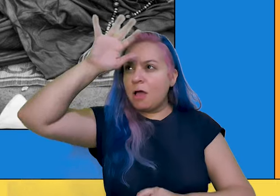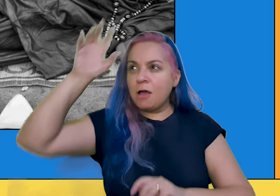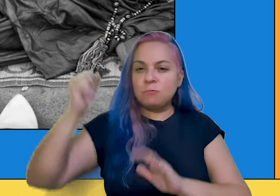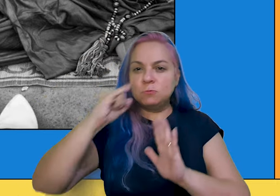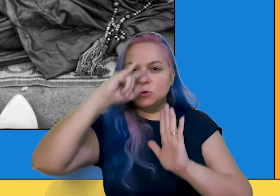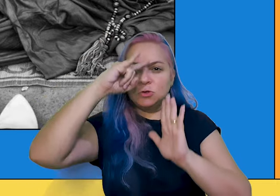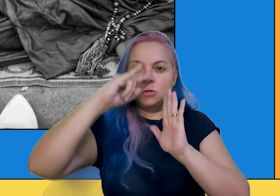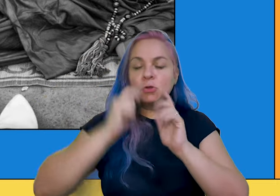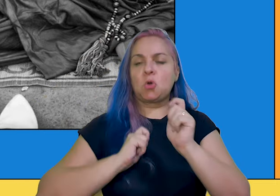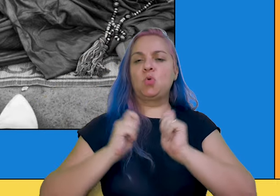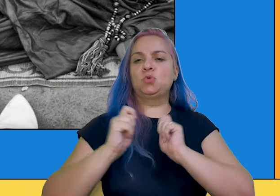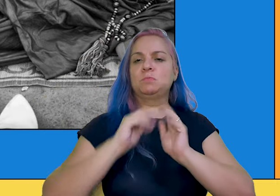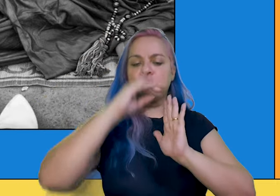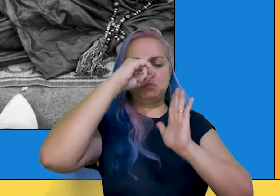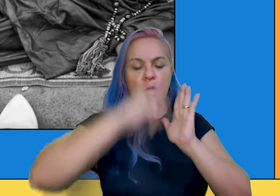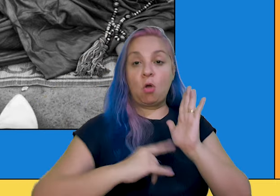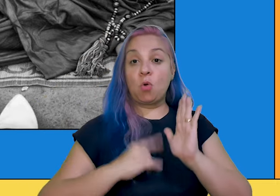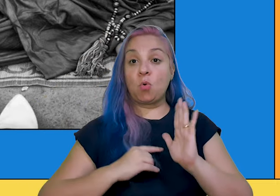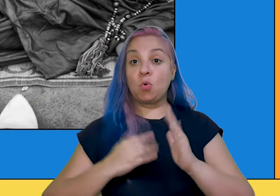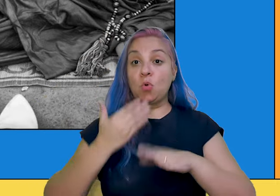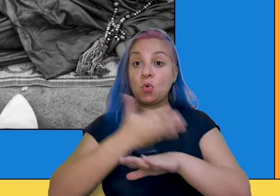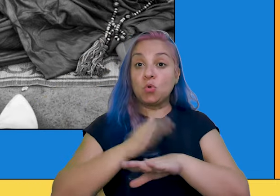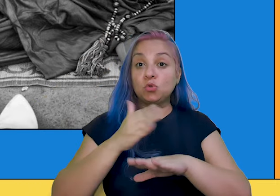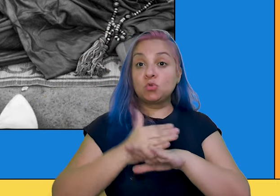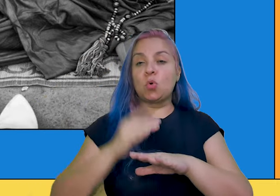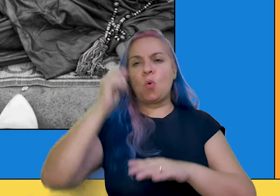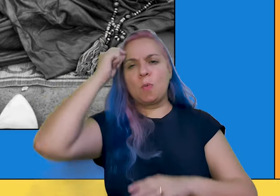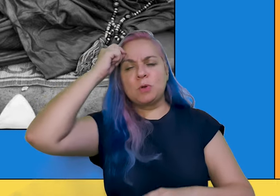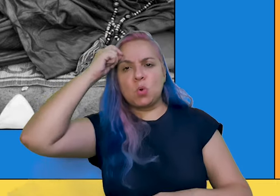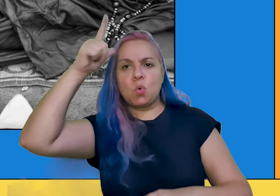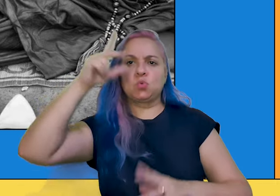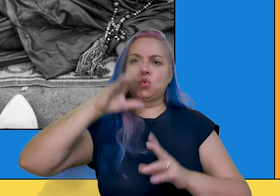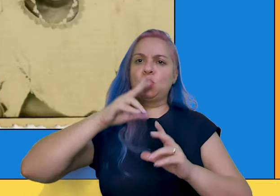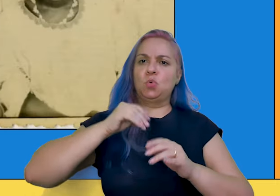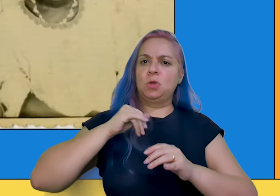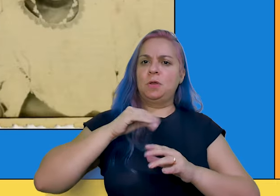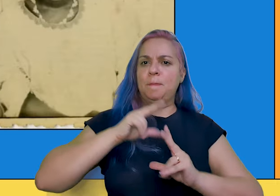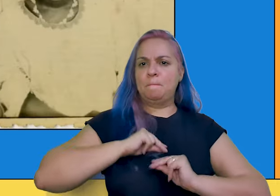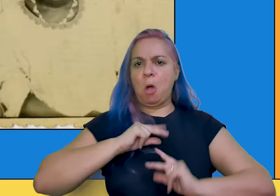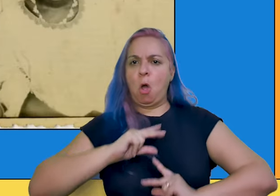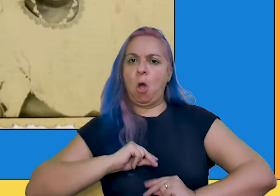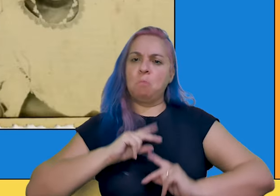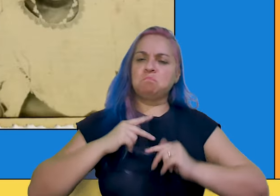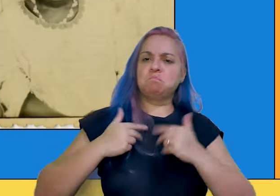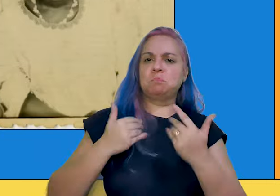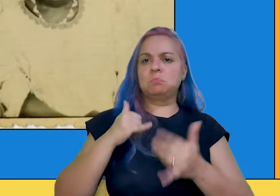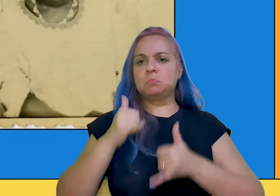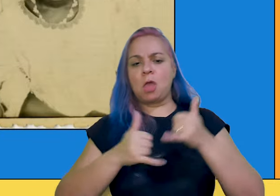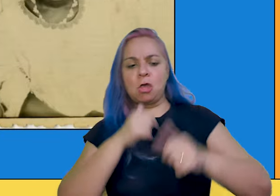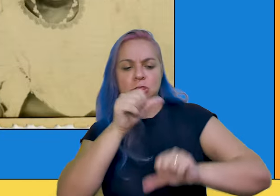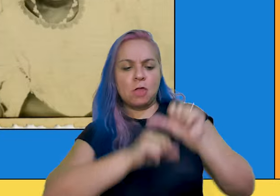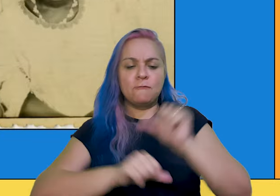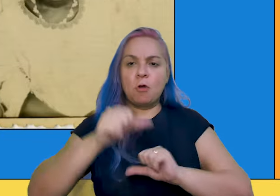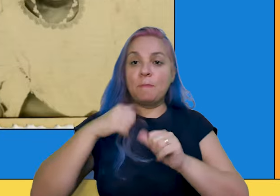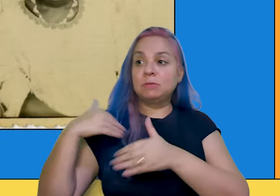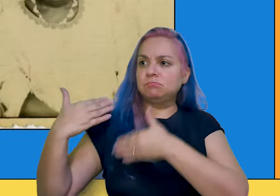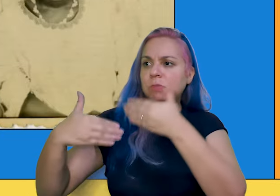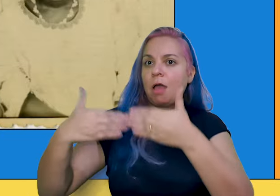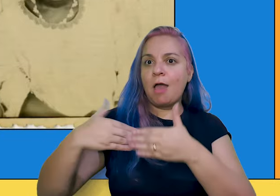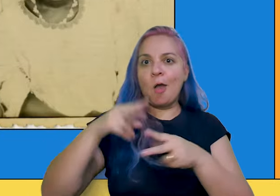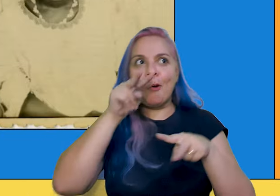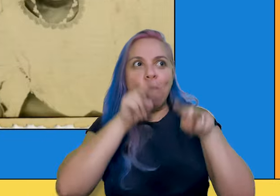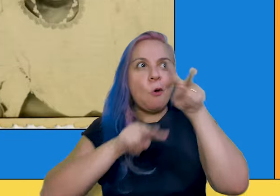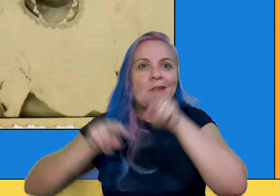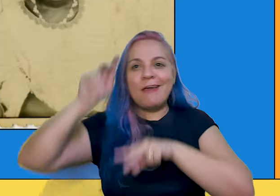registrar e documentar os costumes, foto em preto e branco moda, de um homem negro e trocas careca e uma mulher negra de cabelos pretos com peito nu. Transformações de suas épocas. É um